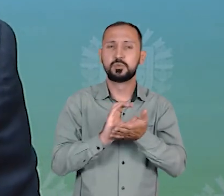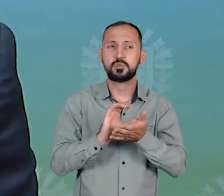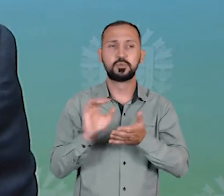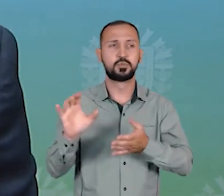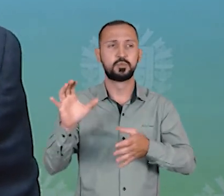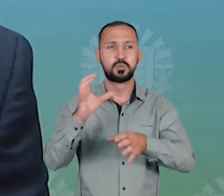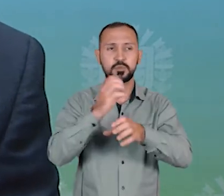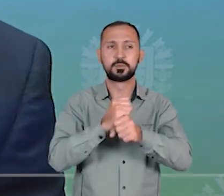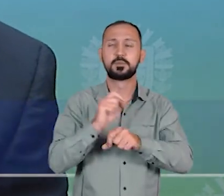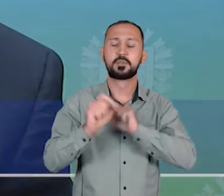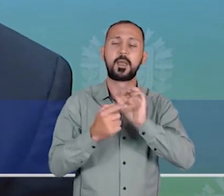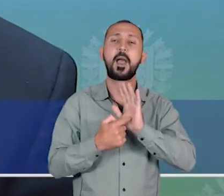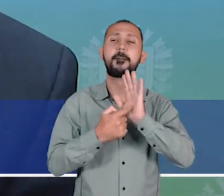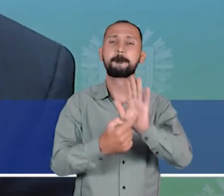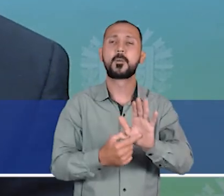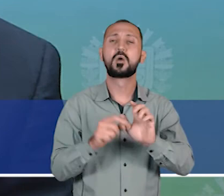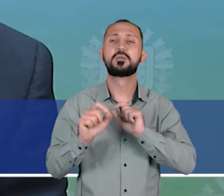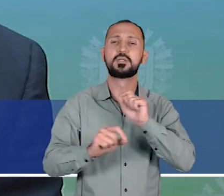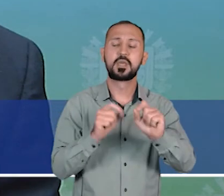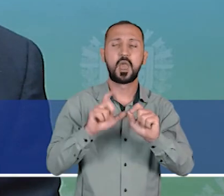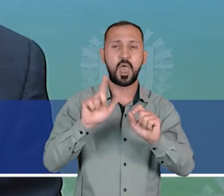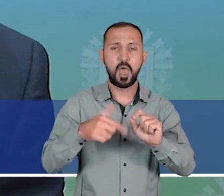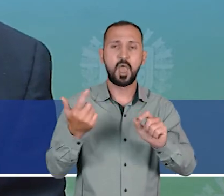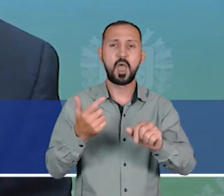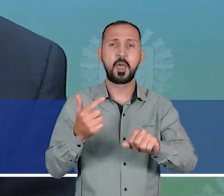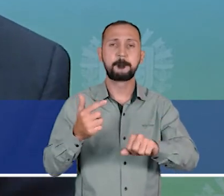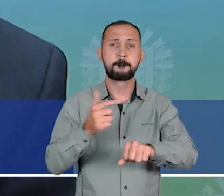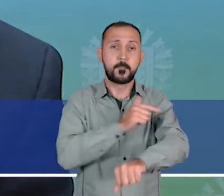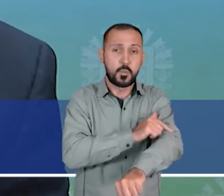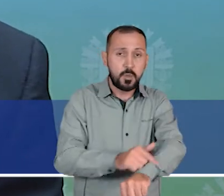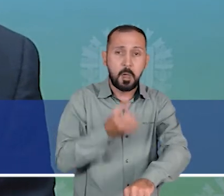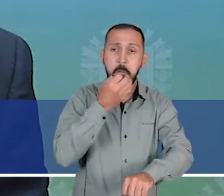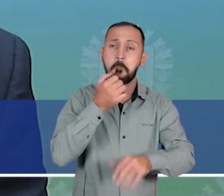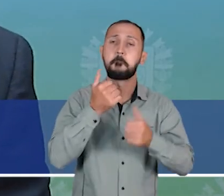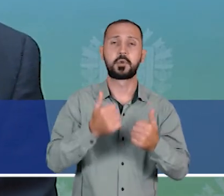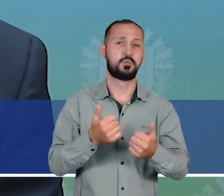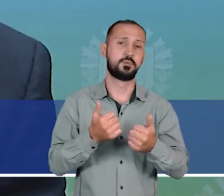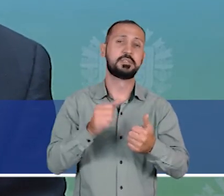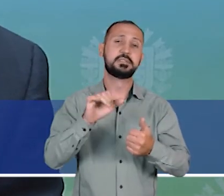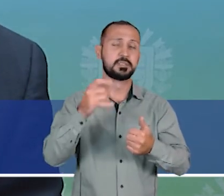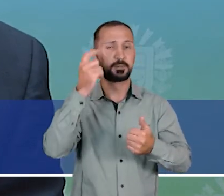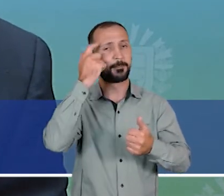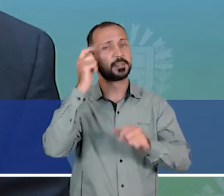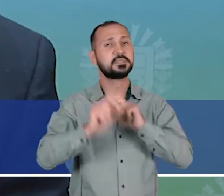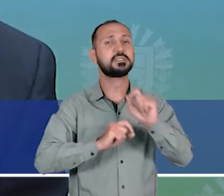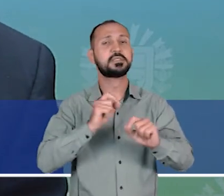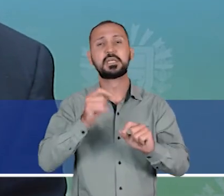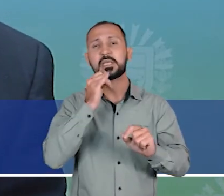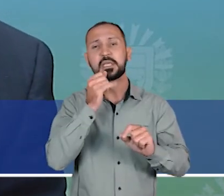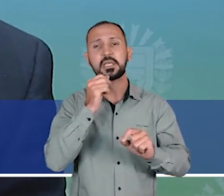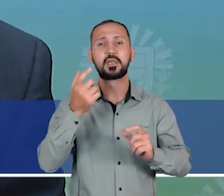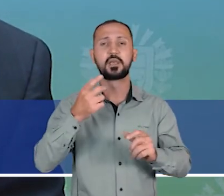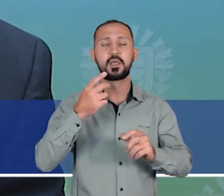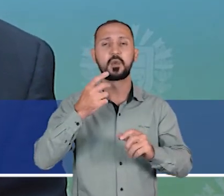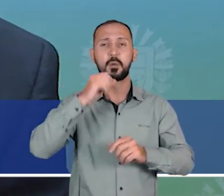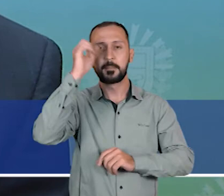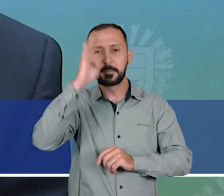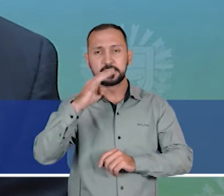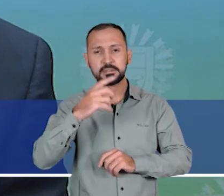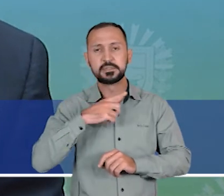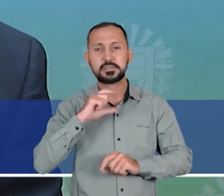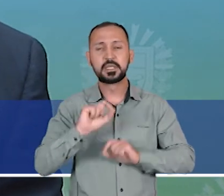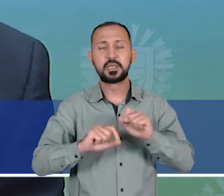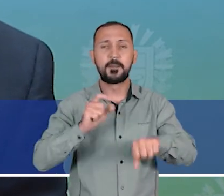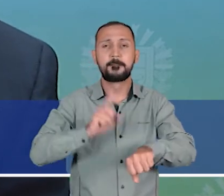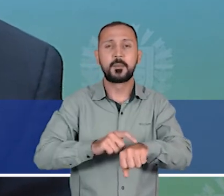nominal do orçamento, o que revela até uma atitude positiva, uma expectativa positiva, se considerarmos que o Brasil